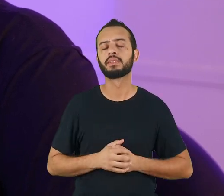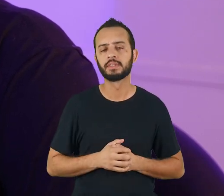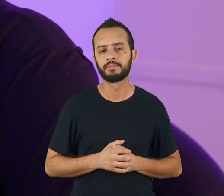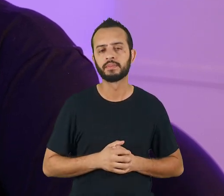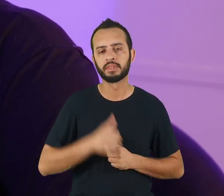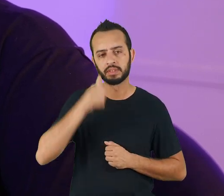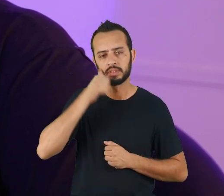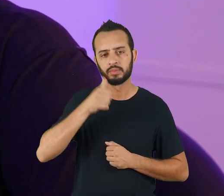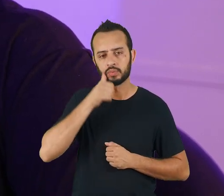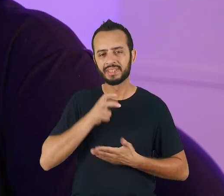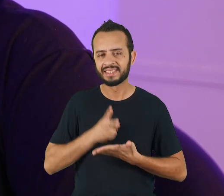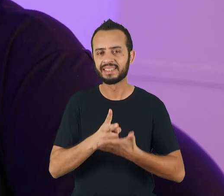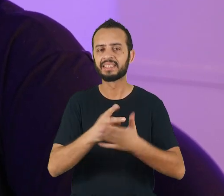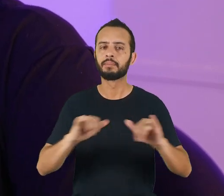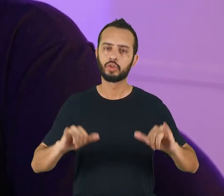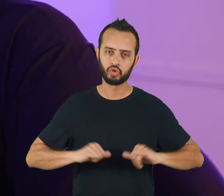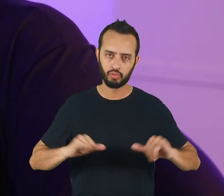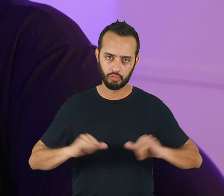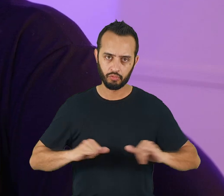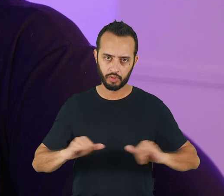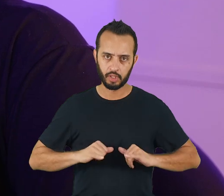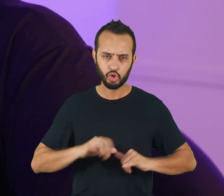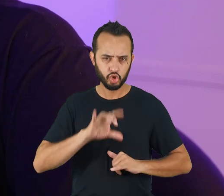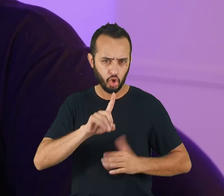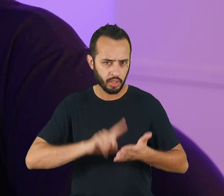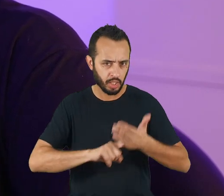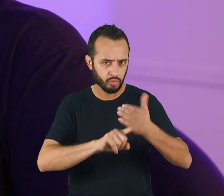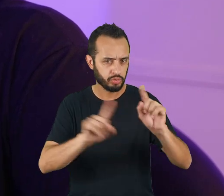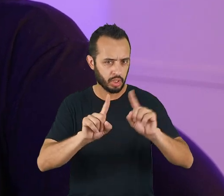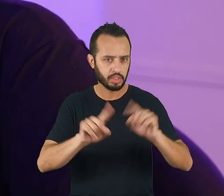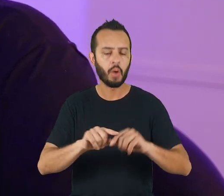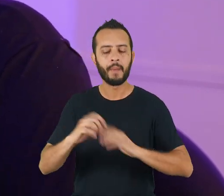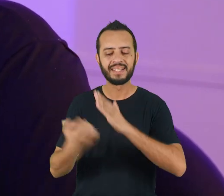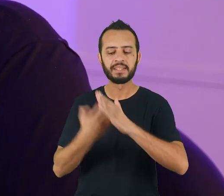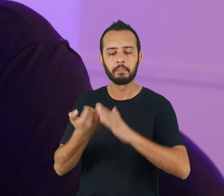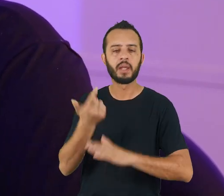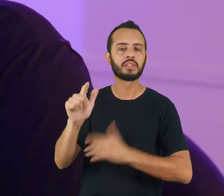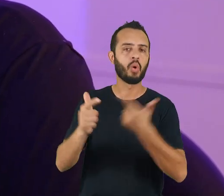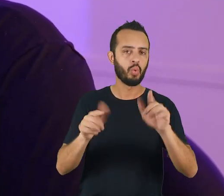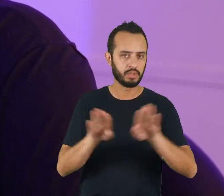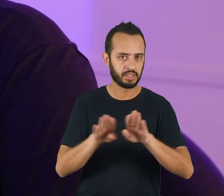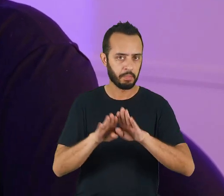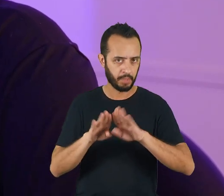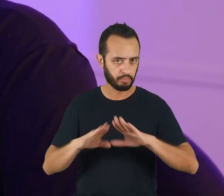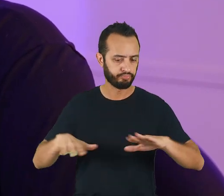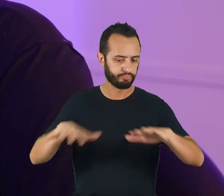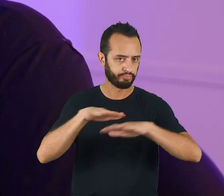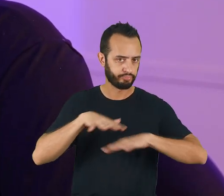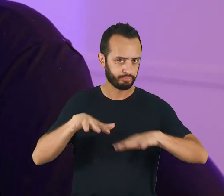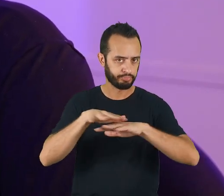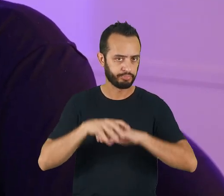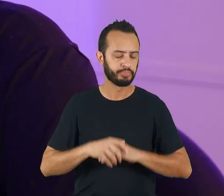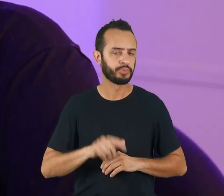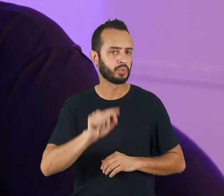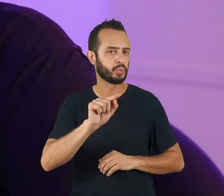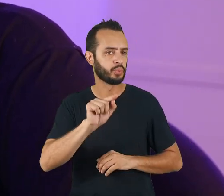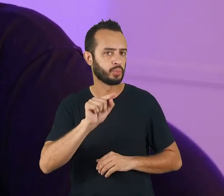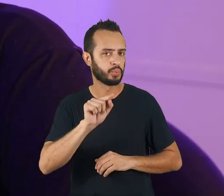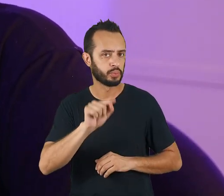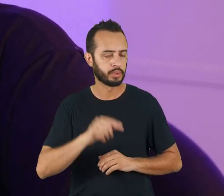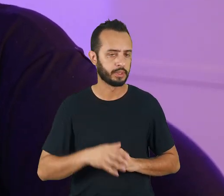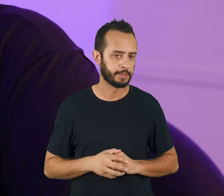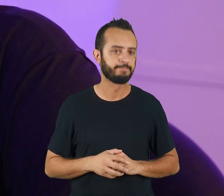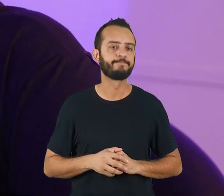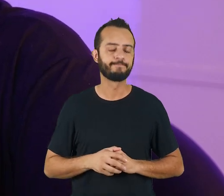as que as mulheres sempre sofreram não só na tecnologia mas empresas em geral né Eh que era a